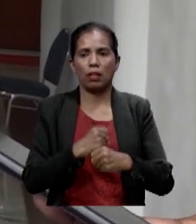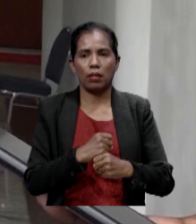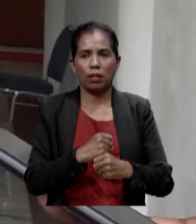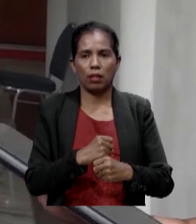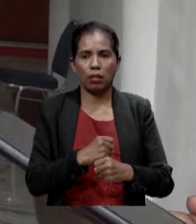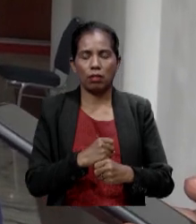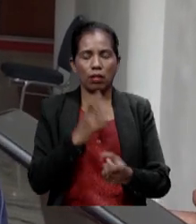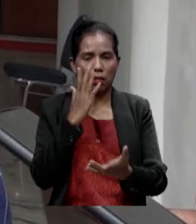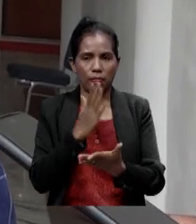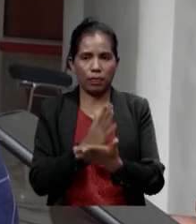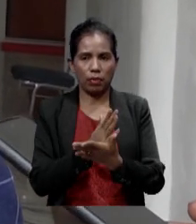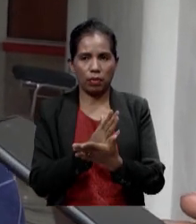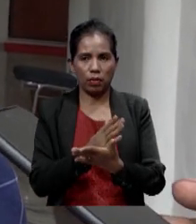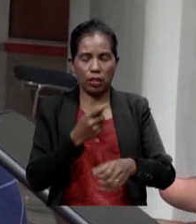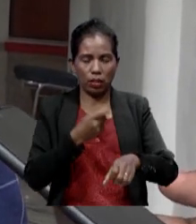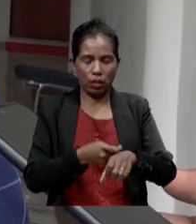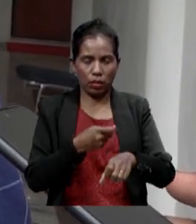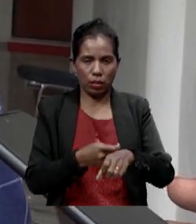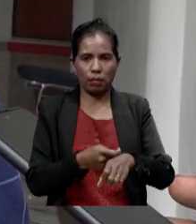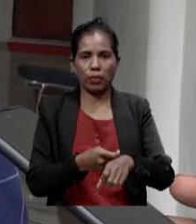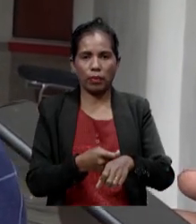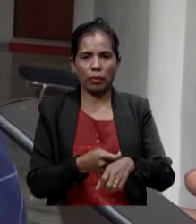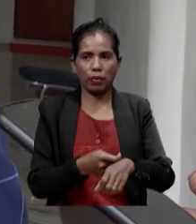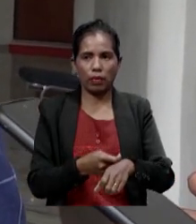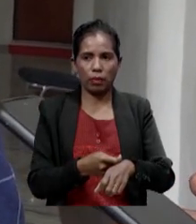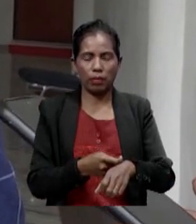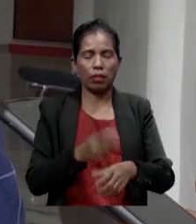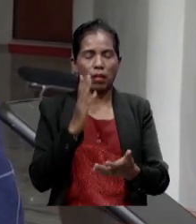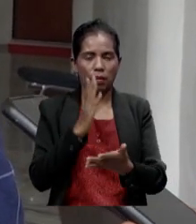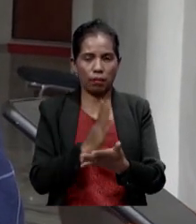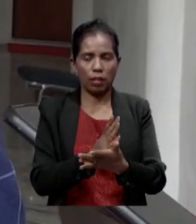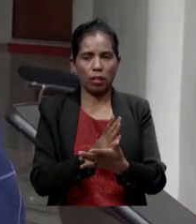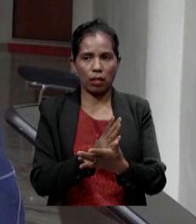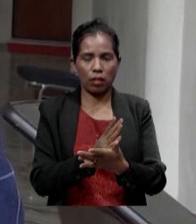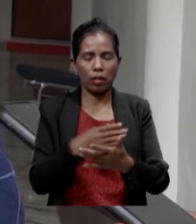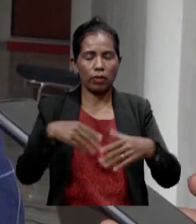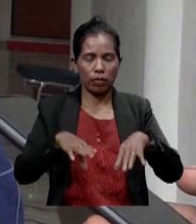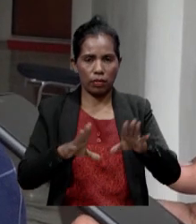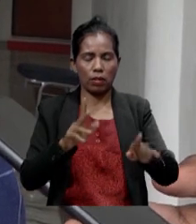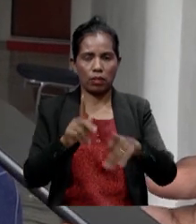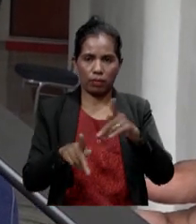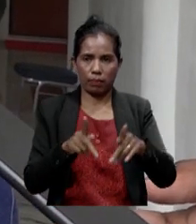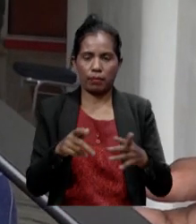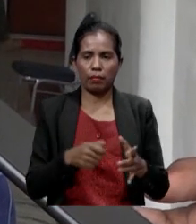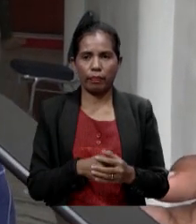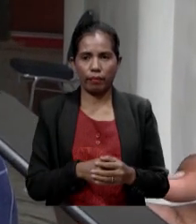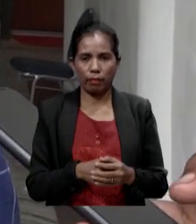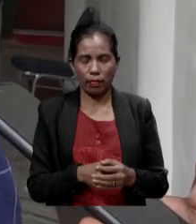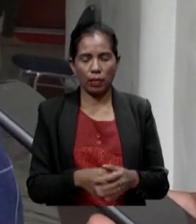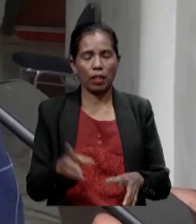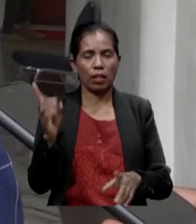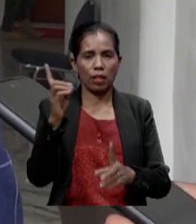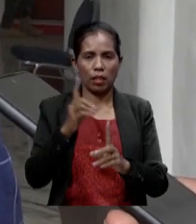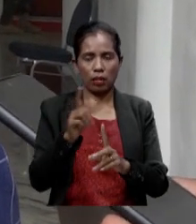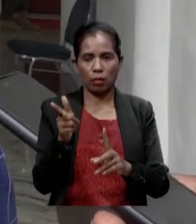a prevenção, ao mesmo tempo a repressivo para combater o tráfico humano. Enquanto o loro no nulo resta